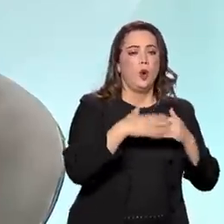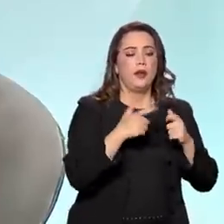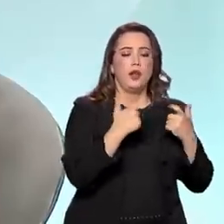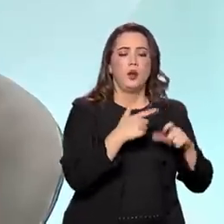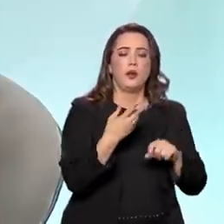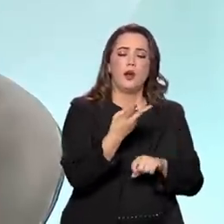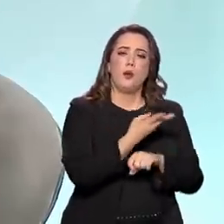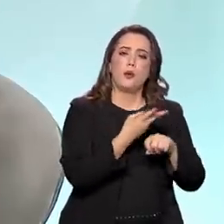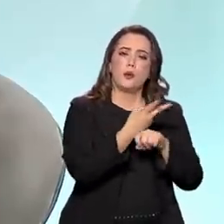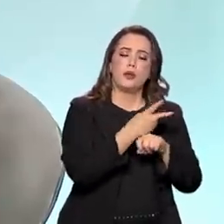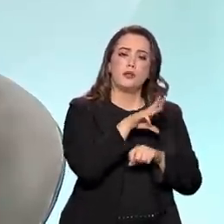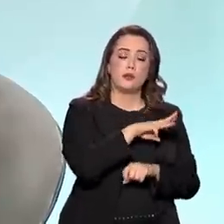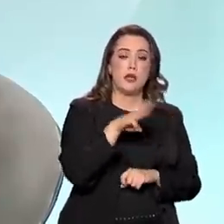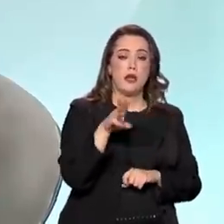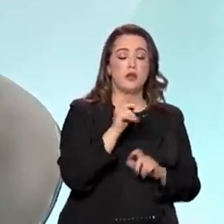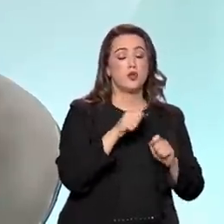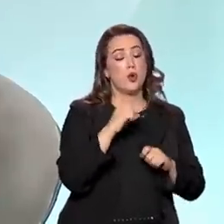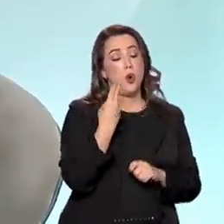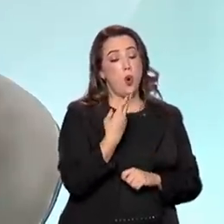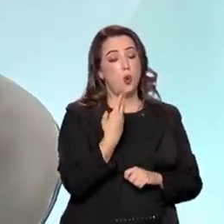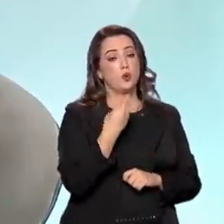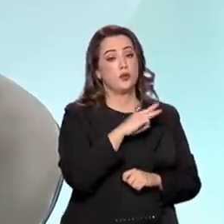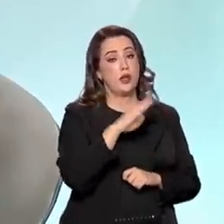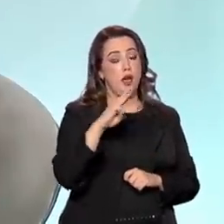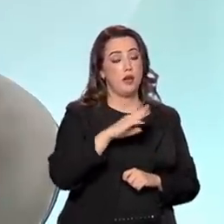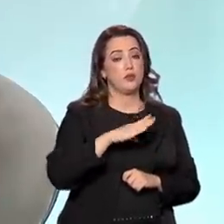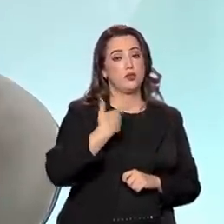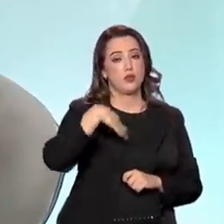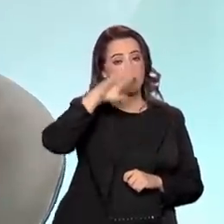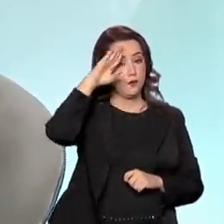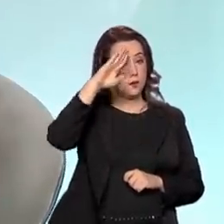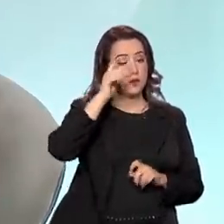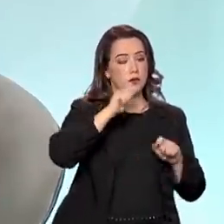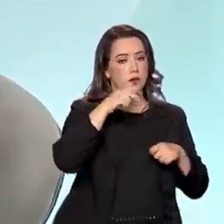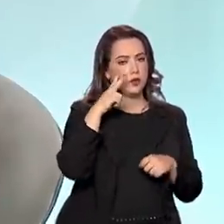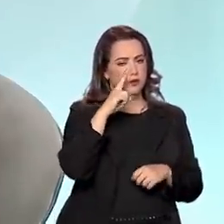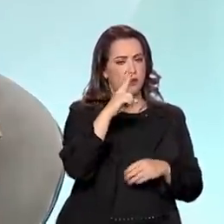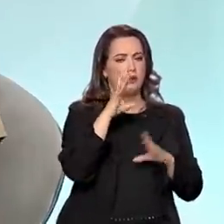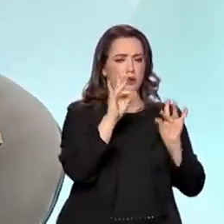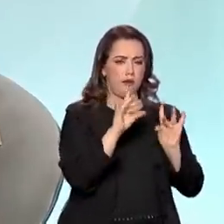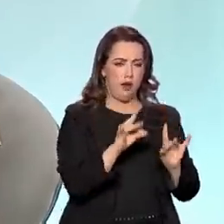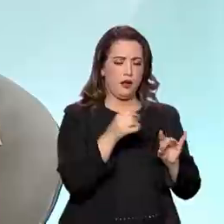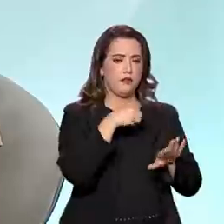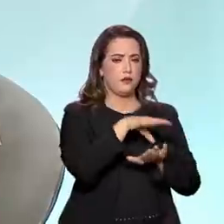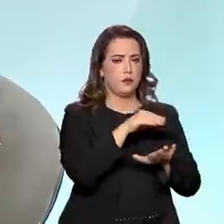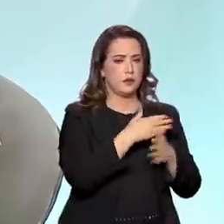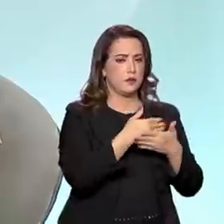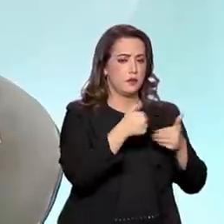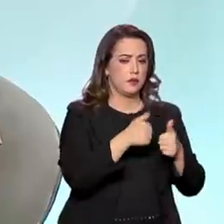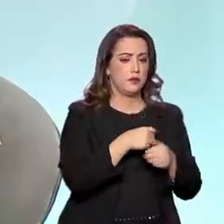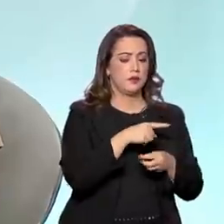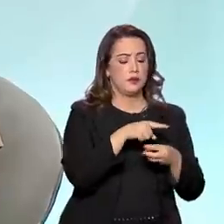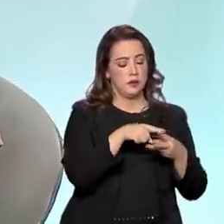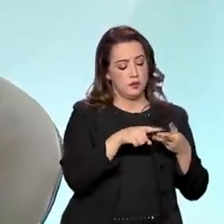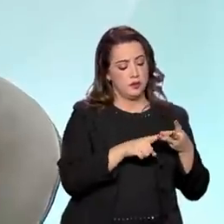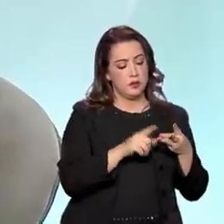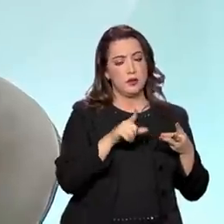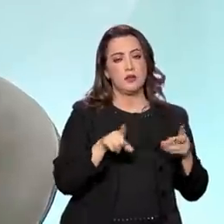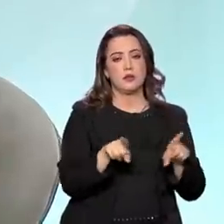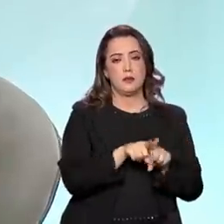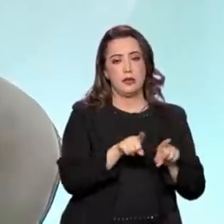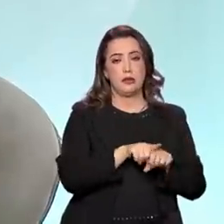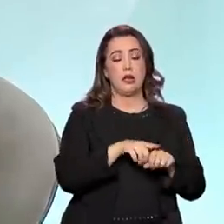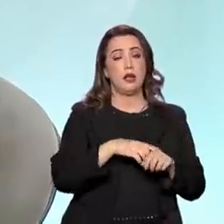site de busca ou nas páginas do exército a melhor Donald outro essas informações como ser um militar de carreira e as três forças também tem